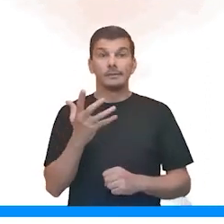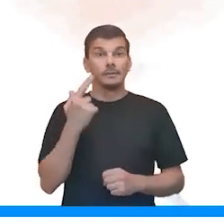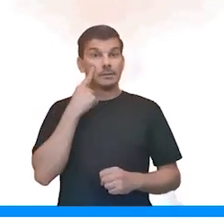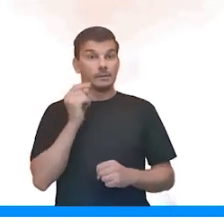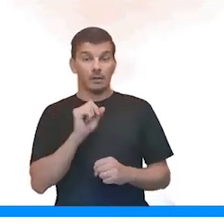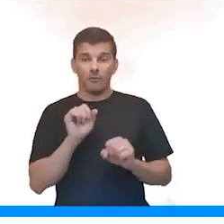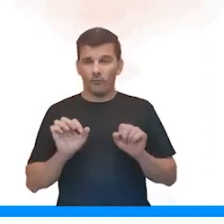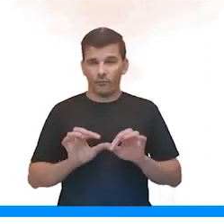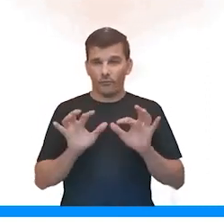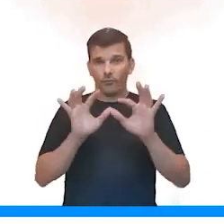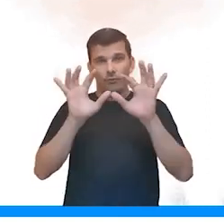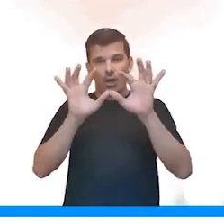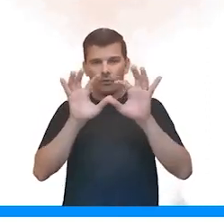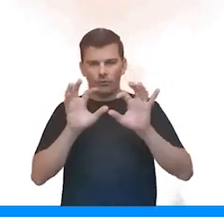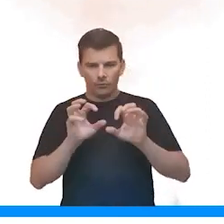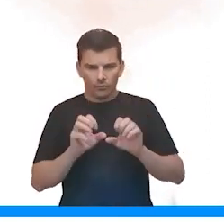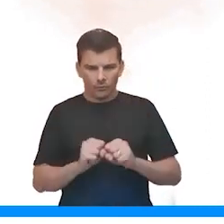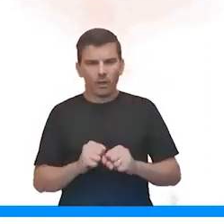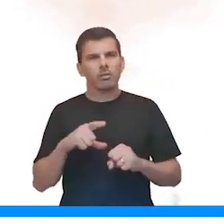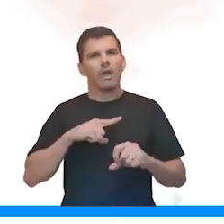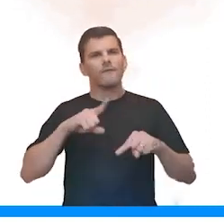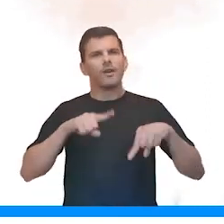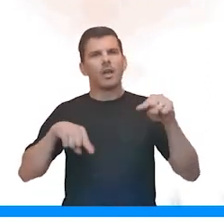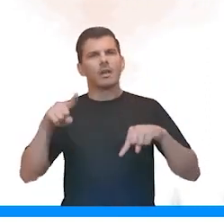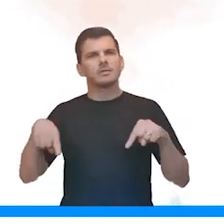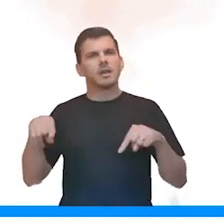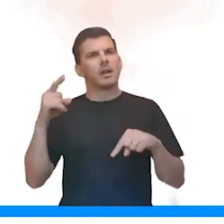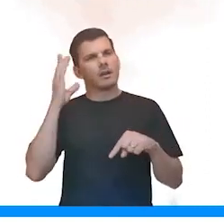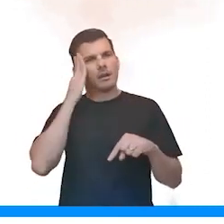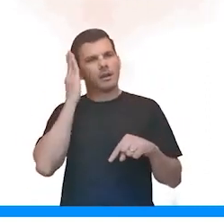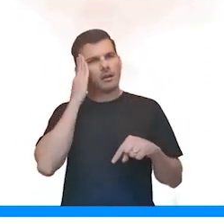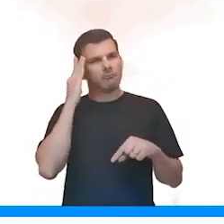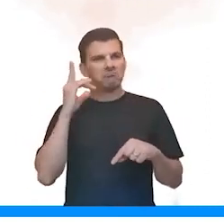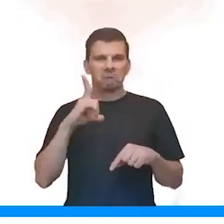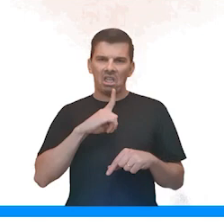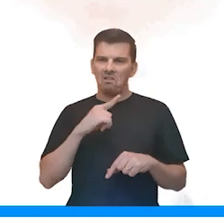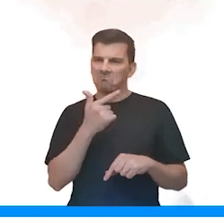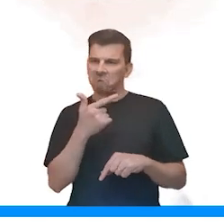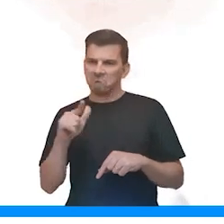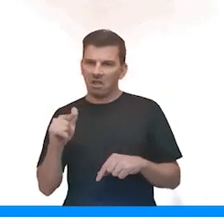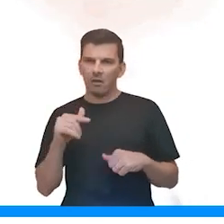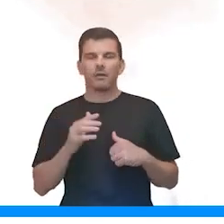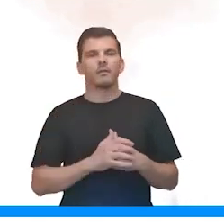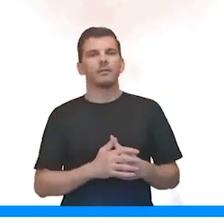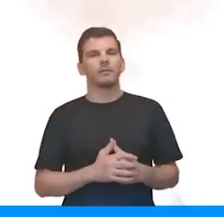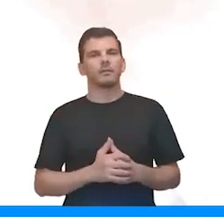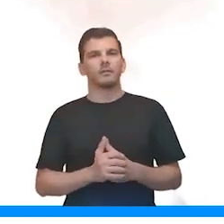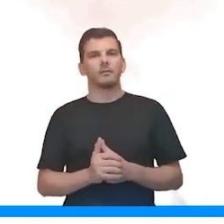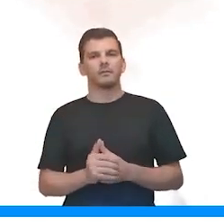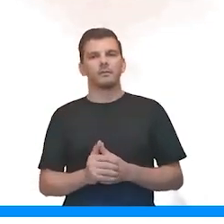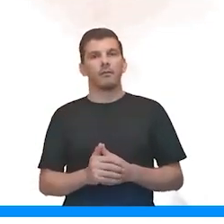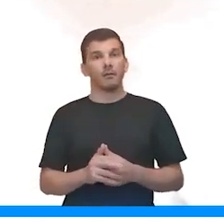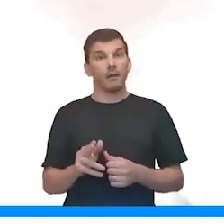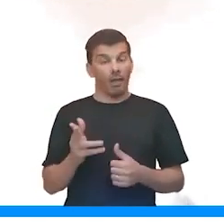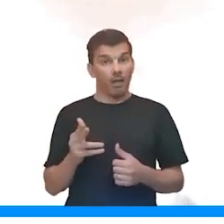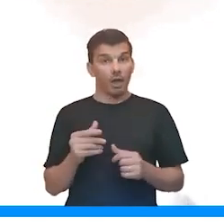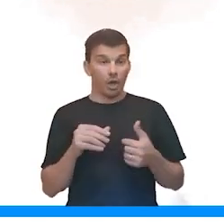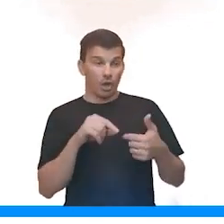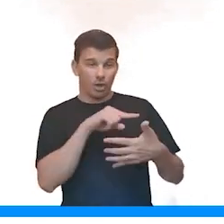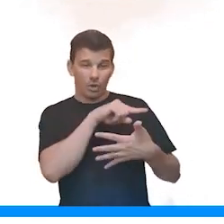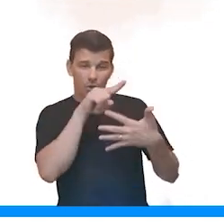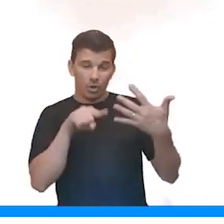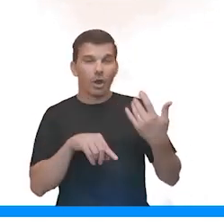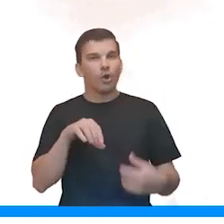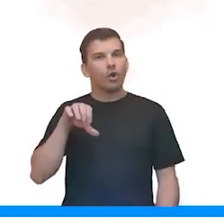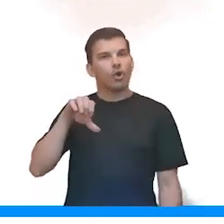esses processos. Quando o gás ganha, perde calor, quando tem variação de energia interna ou não tem, quando tem trabalho ou quando não